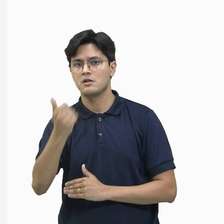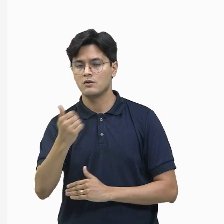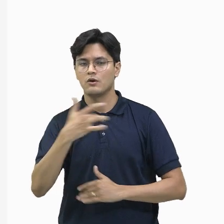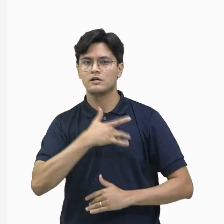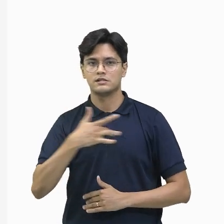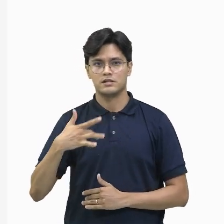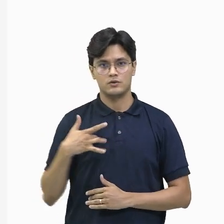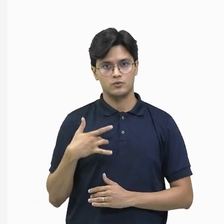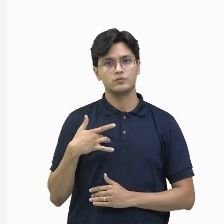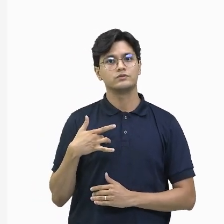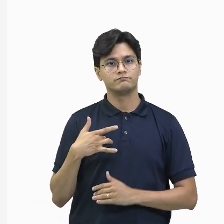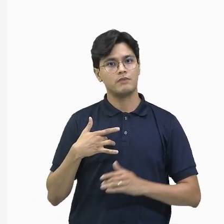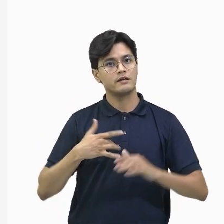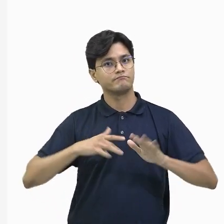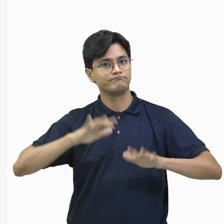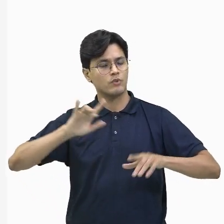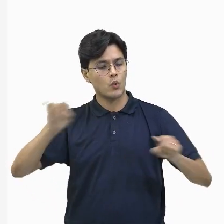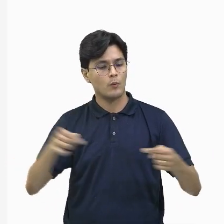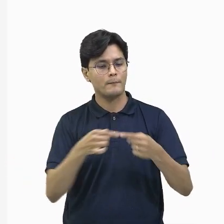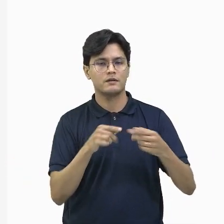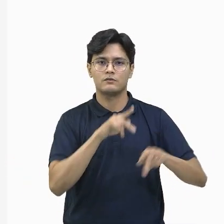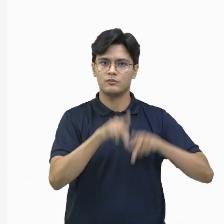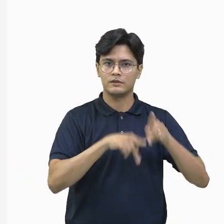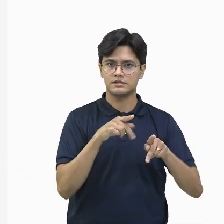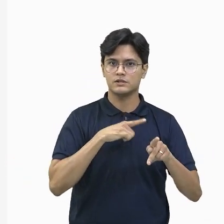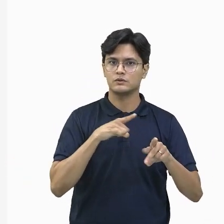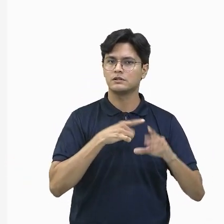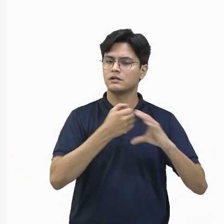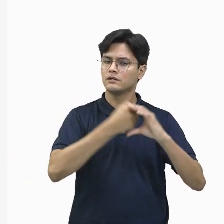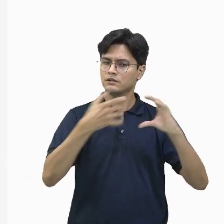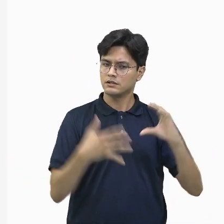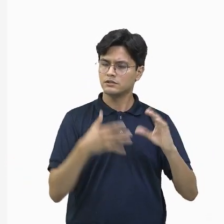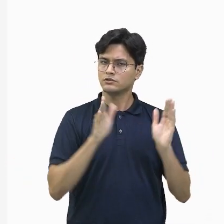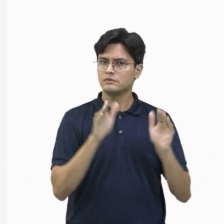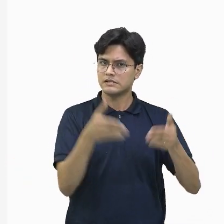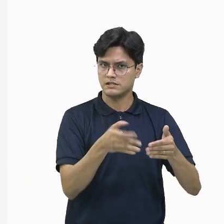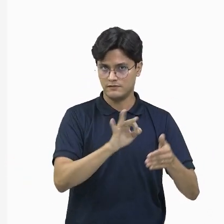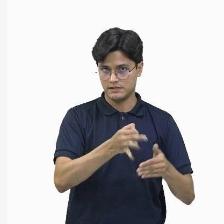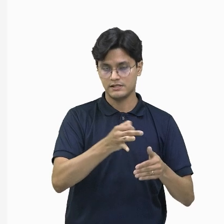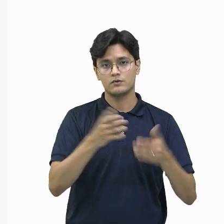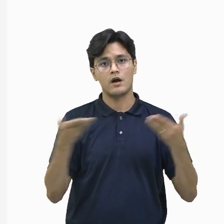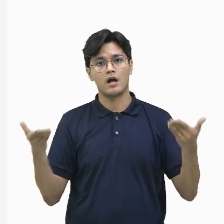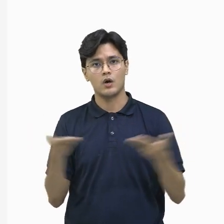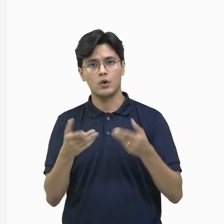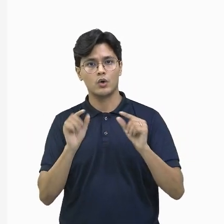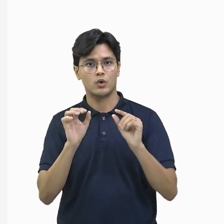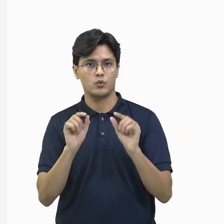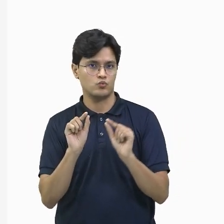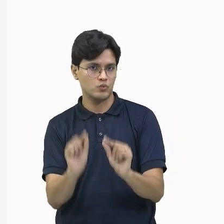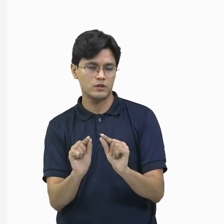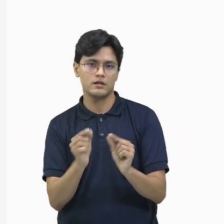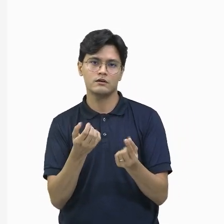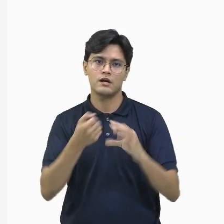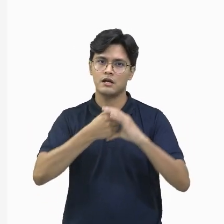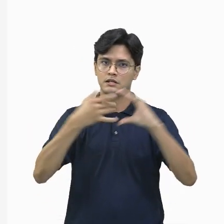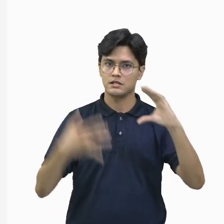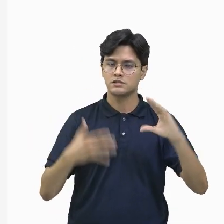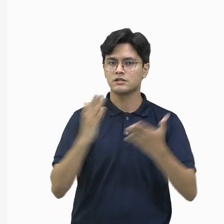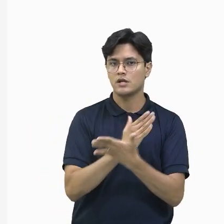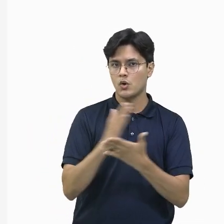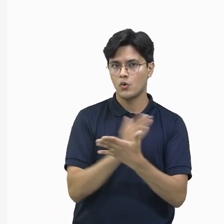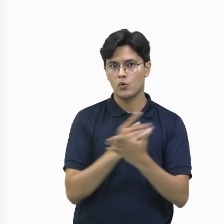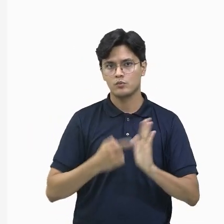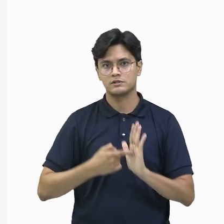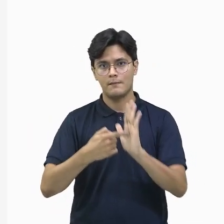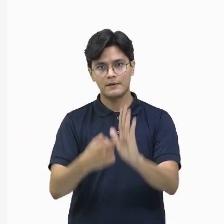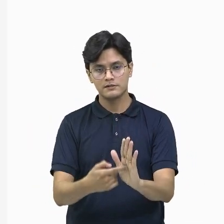as suas especificidades, tá certo? Bom, agora eu quero apresentar para vocês algumas características dessa ginástica